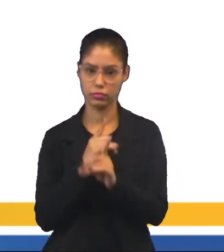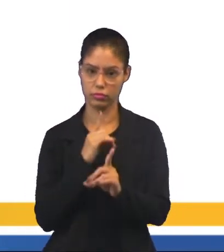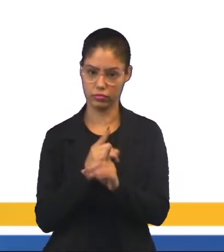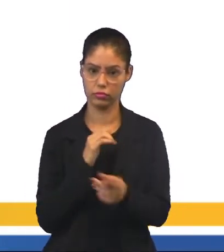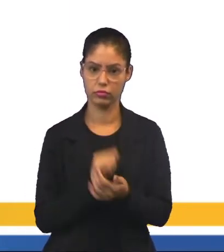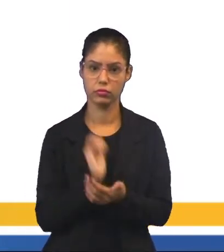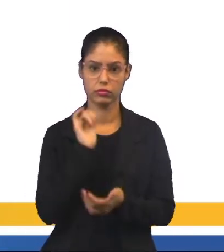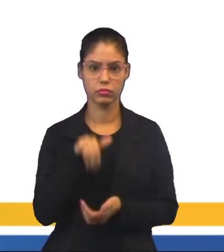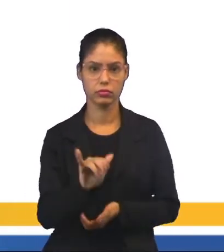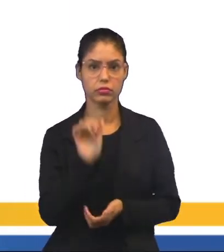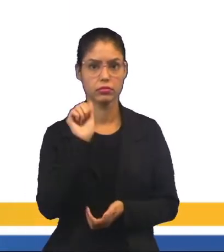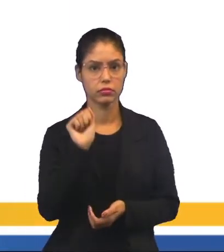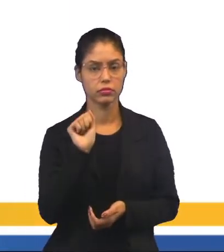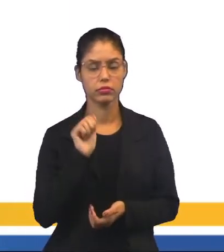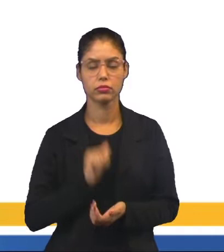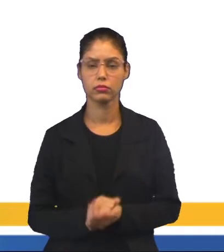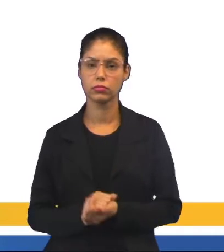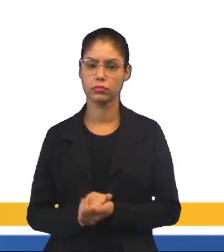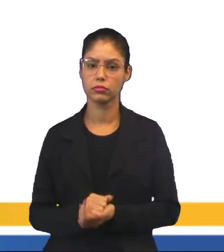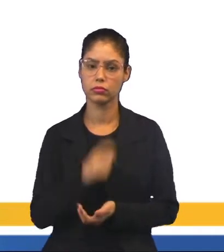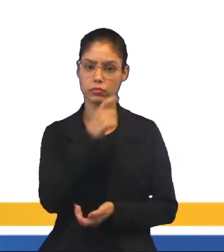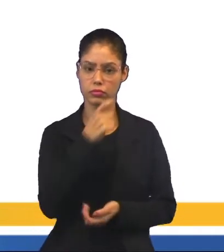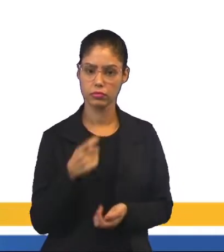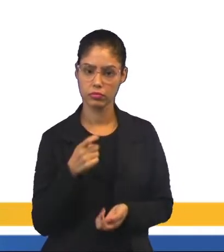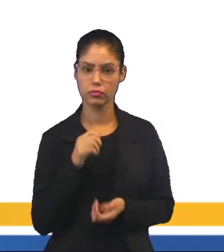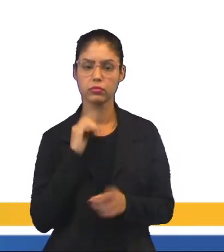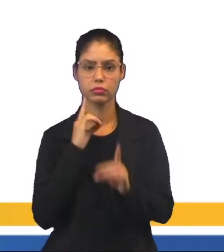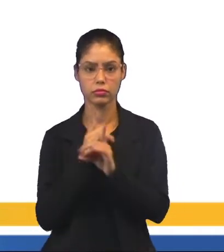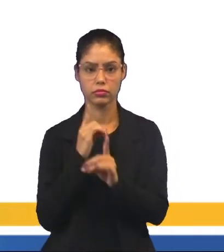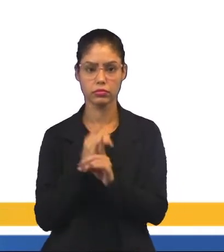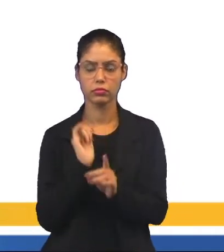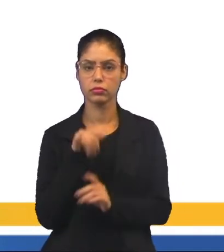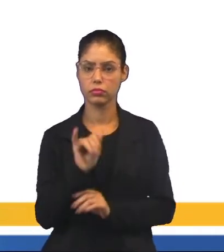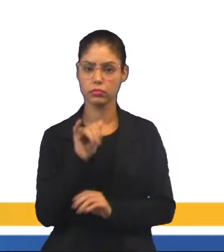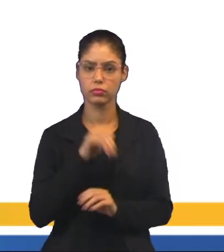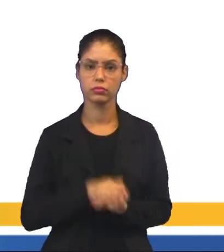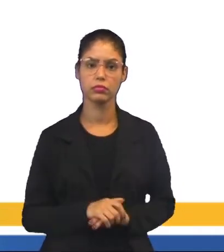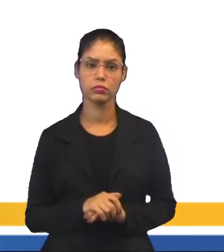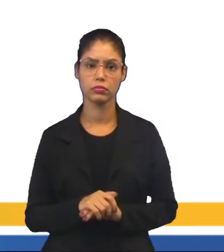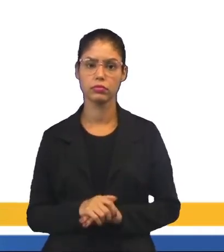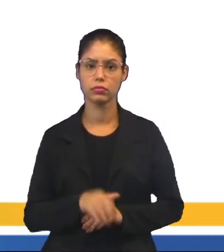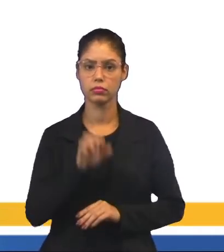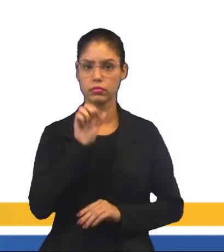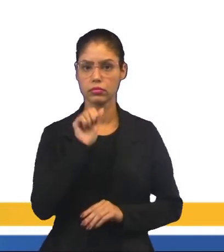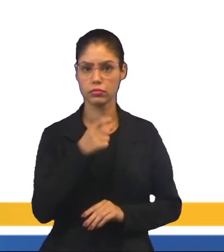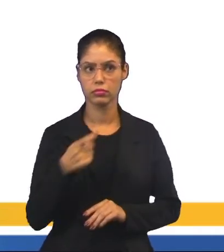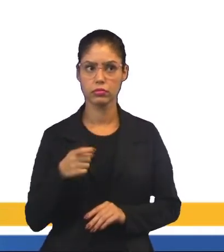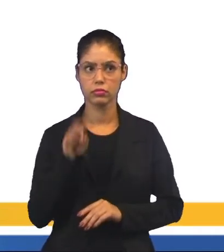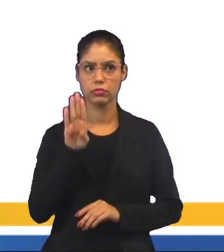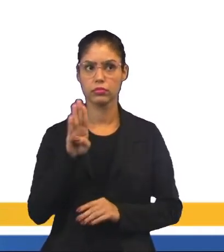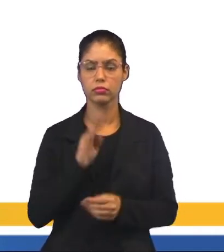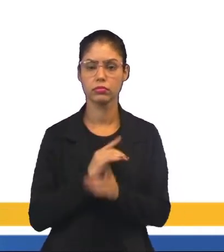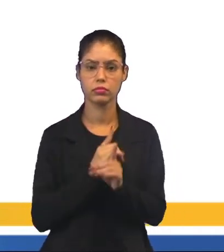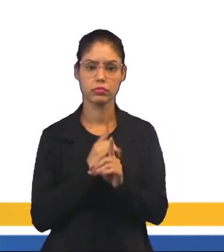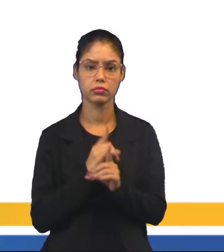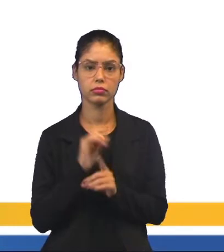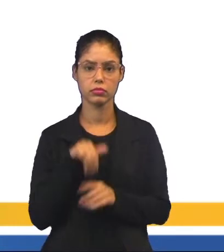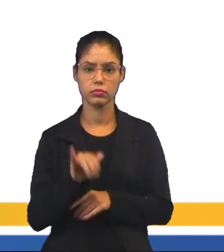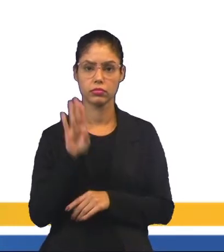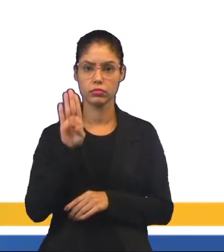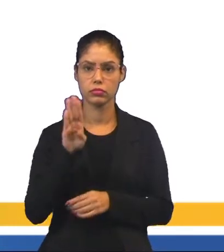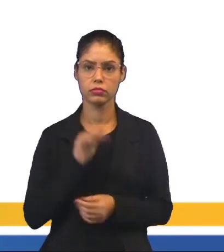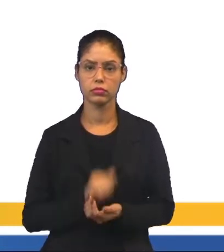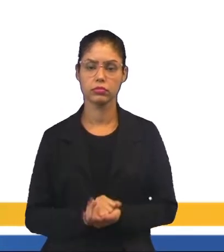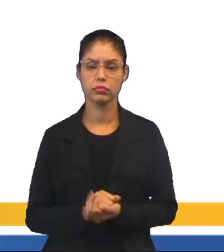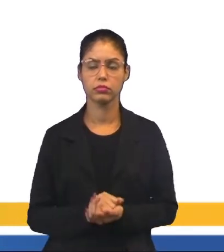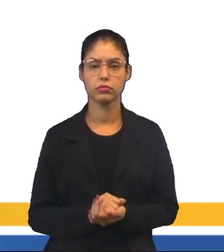encontrando o YA, o X encontrando o Y, XB encontrando o YB,